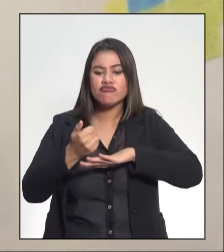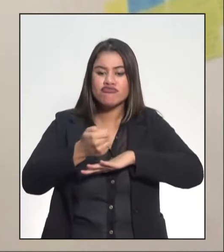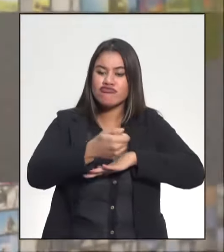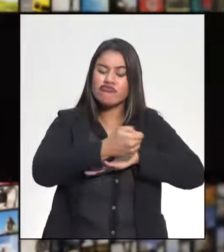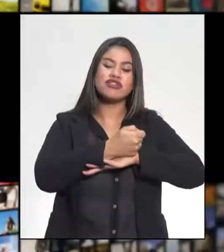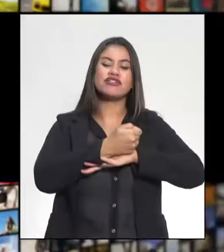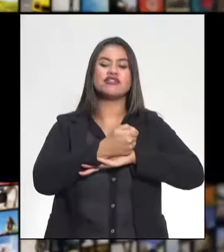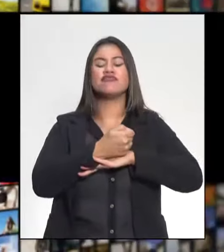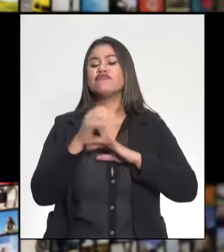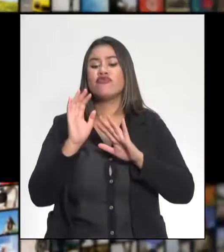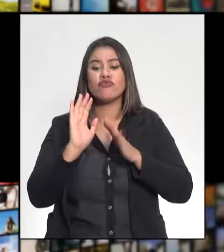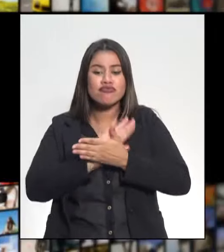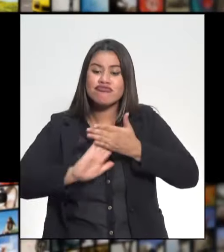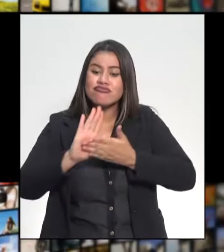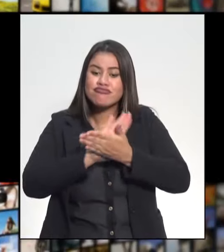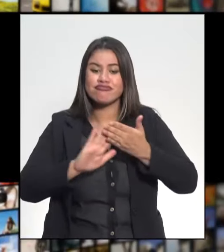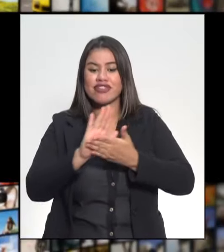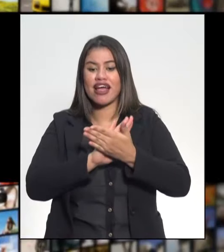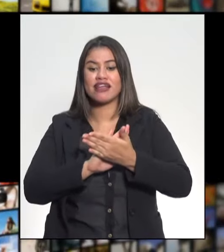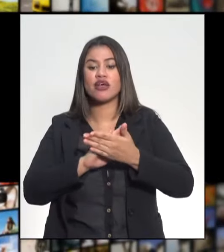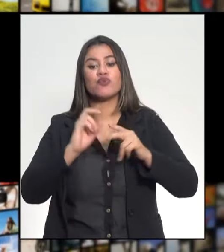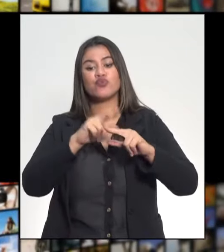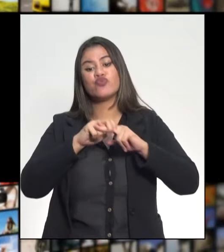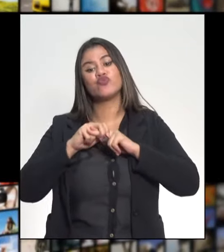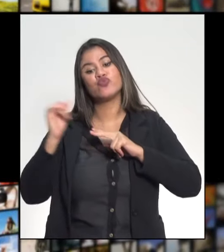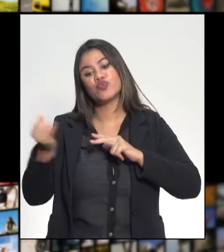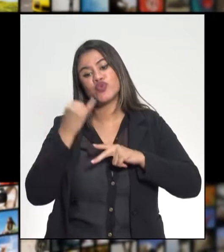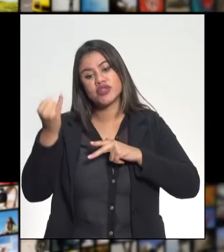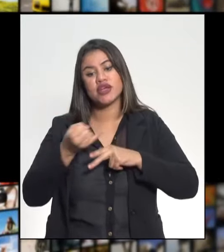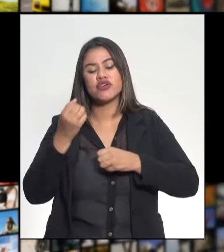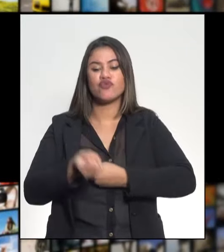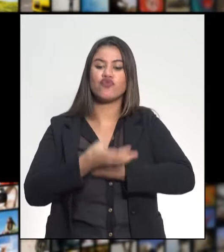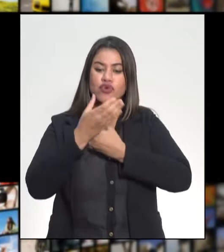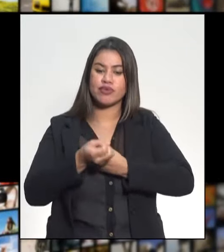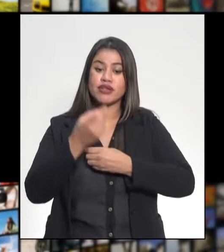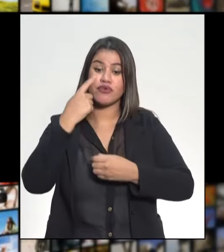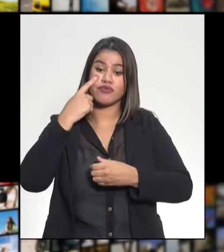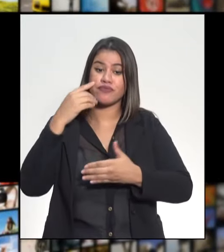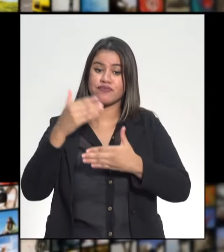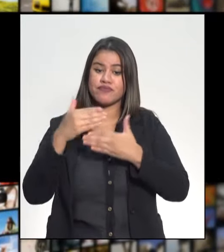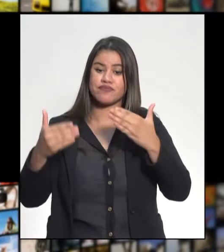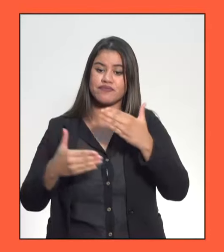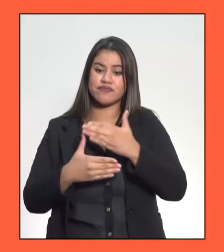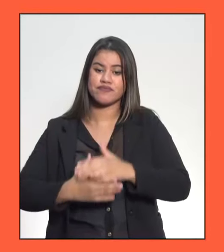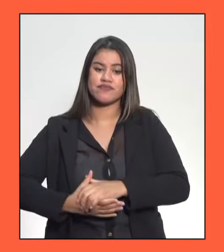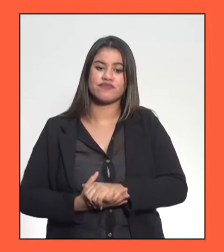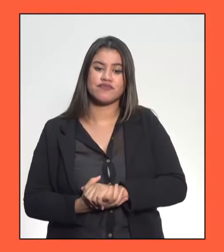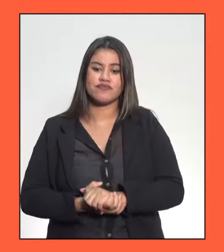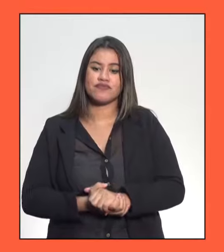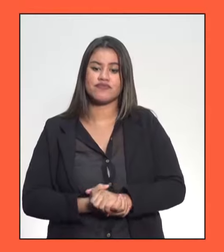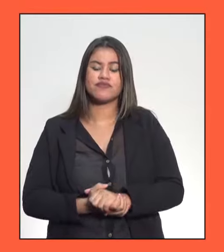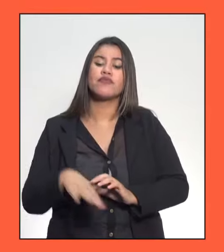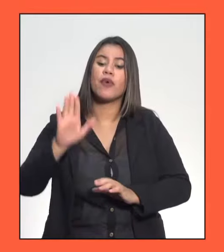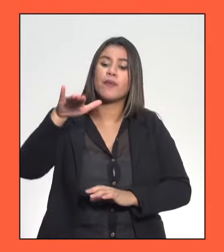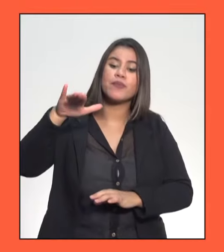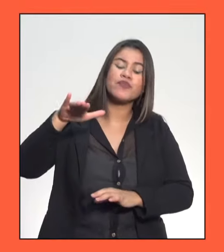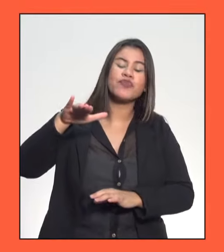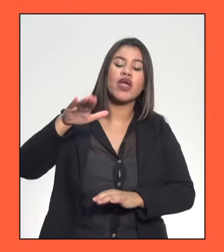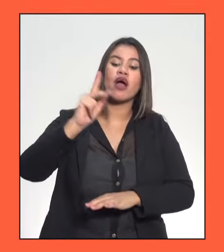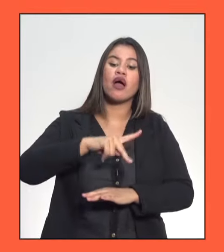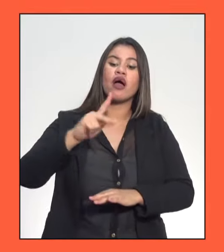sempre ir correndo atrás de informação. Vamos passar pro próximo slide agora? Professor Diego, olha,